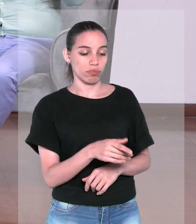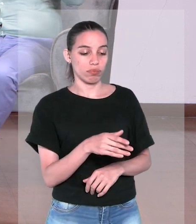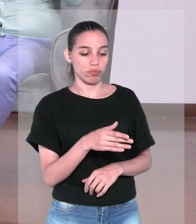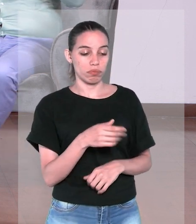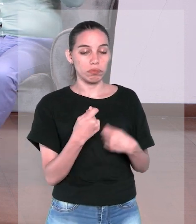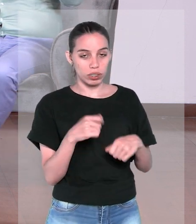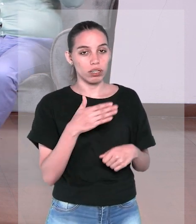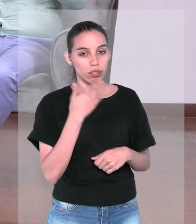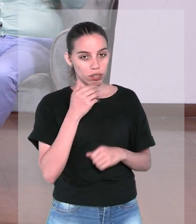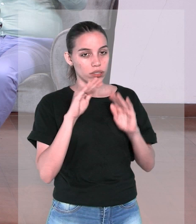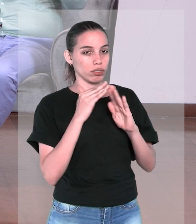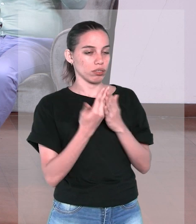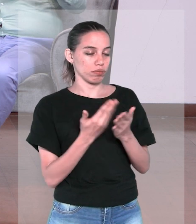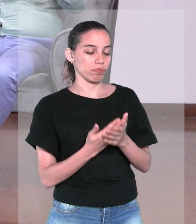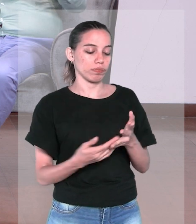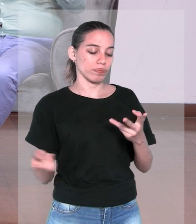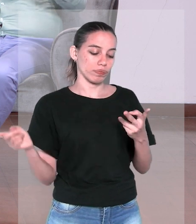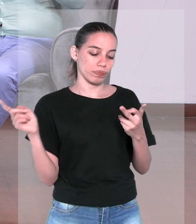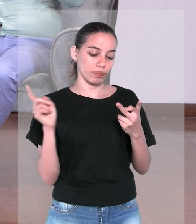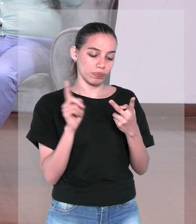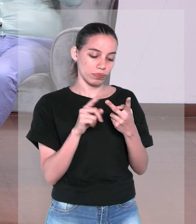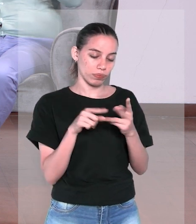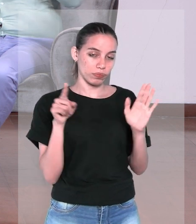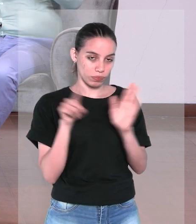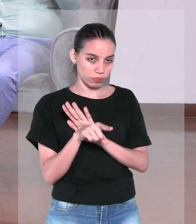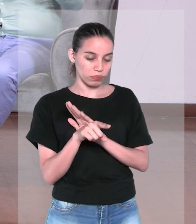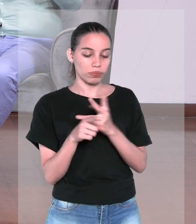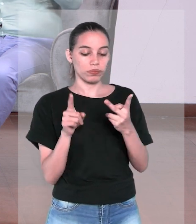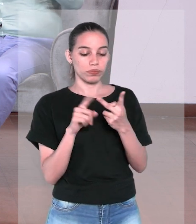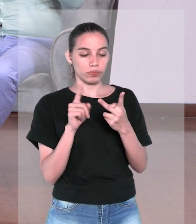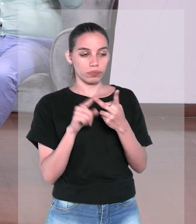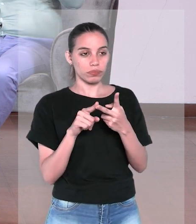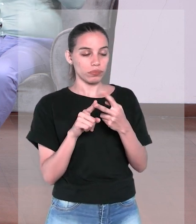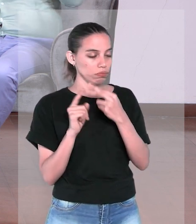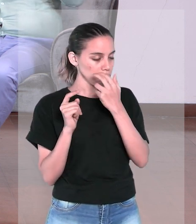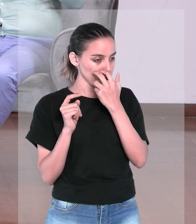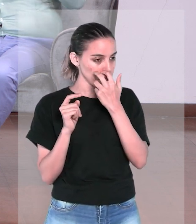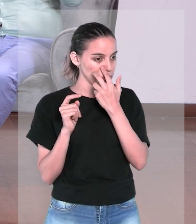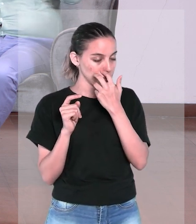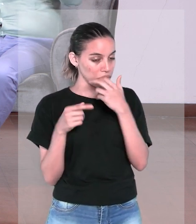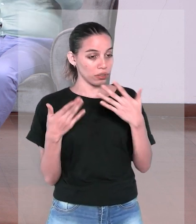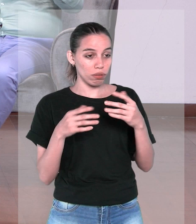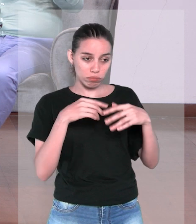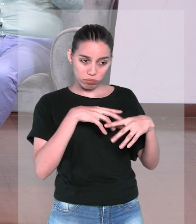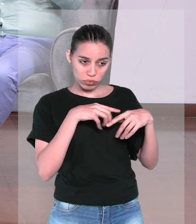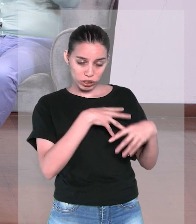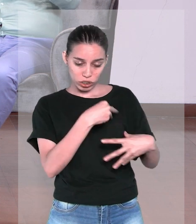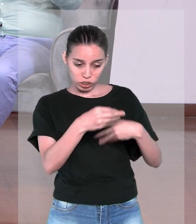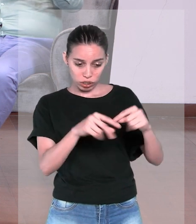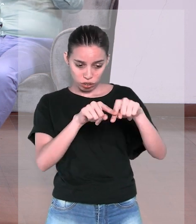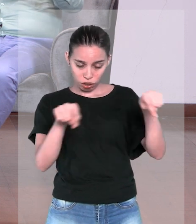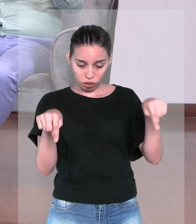precisamos construir uma escola cuidadosa. E essa escola cuidadosa ela ainda vai cumprir mais o seu papel no campo